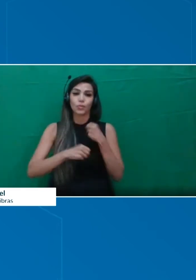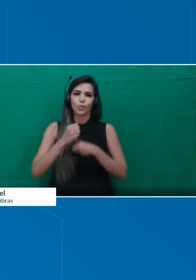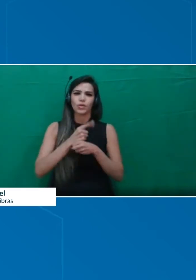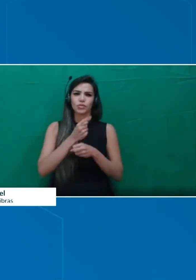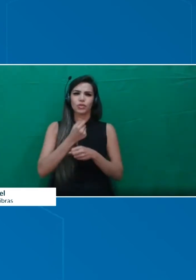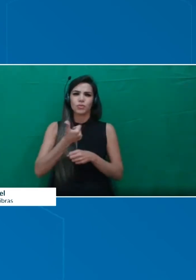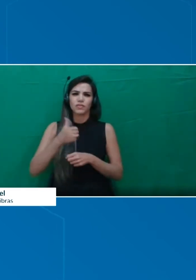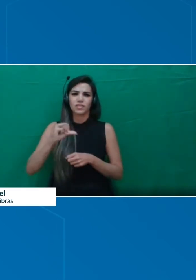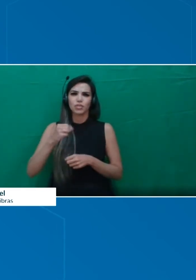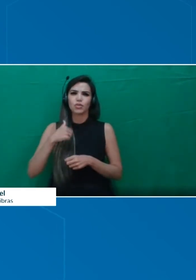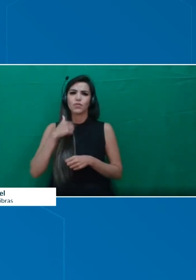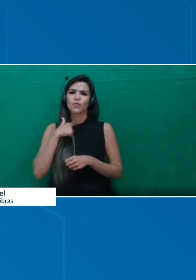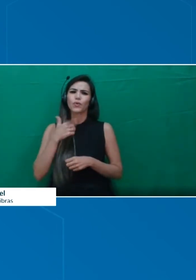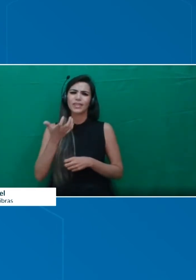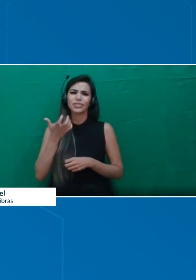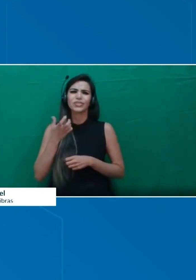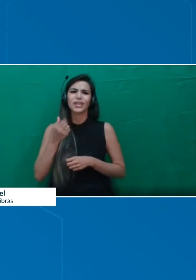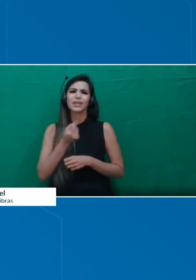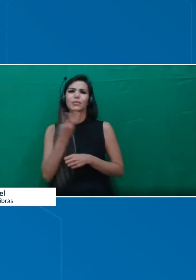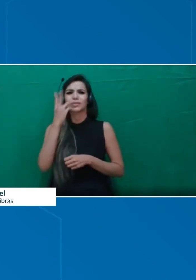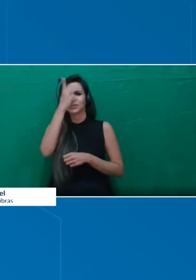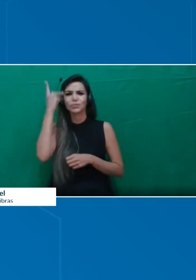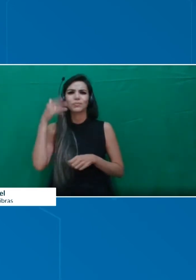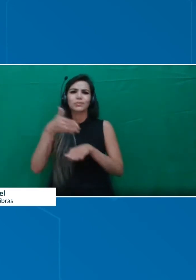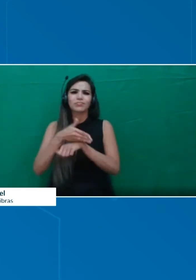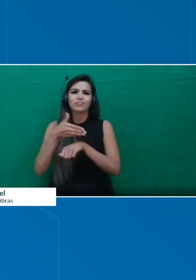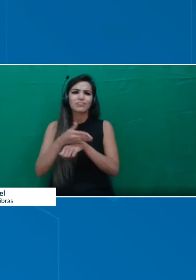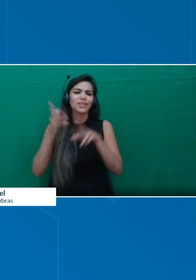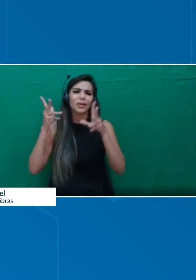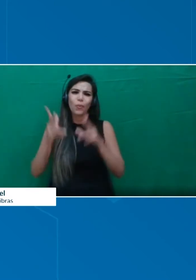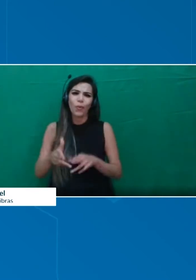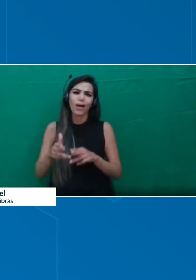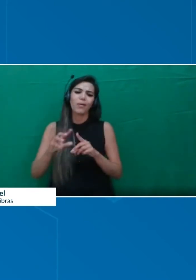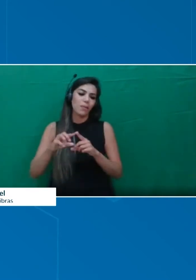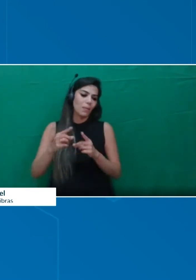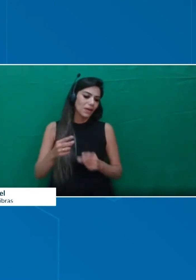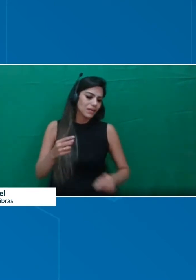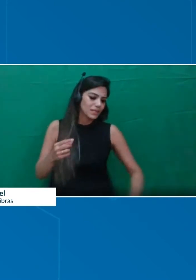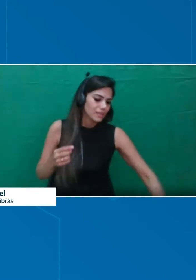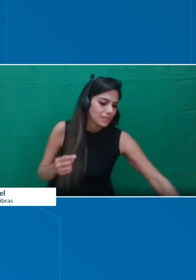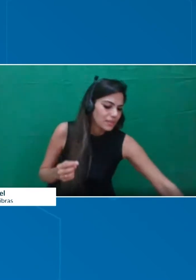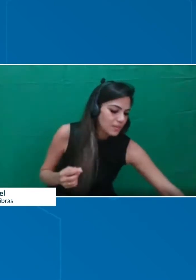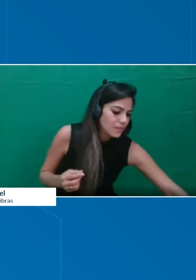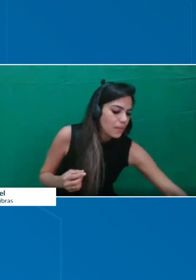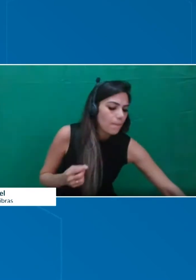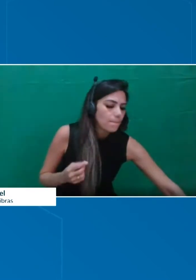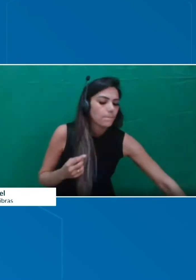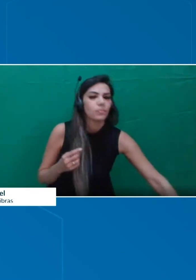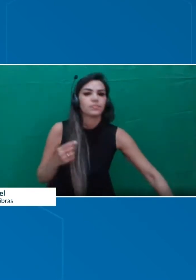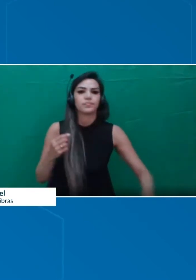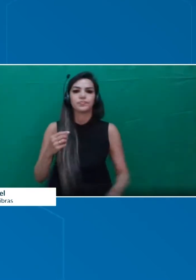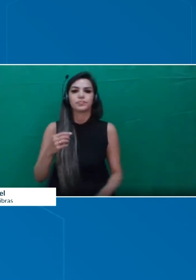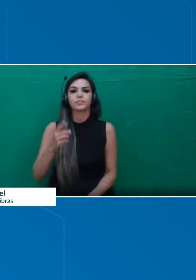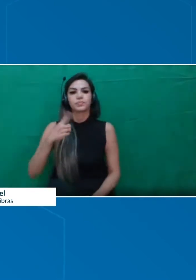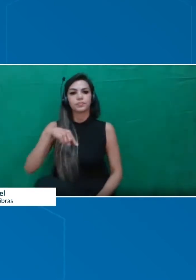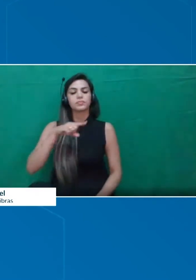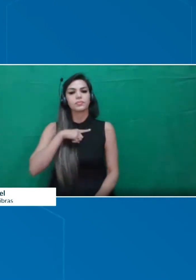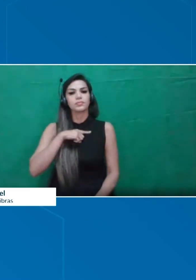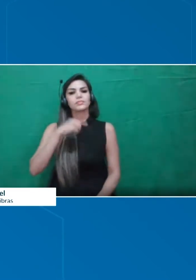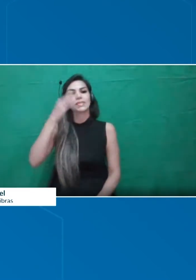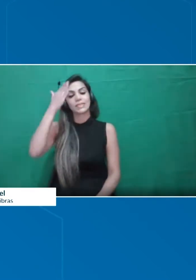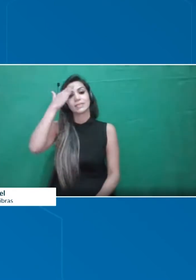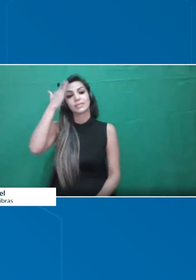tínhamos essa expectativa, principalmente de que nesse formato, né, totalmente online, a gente abriria